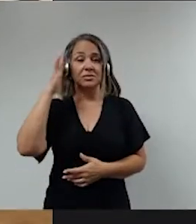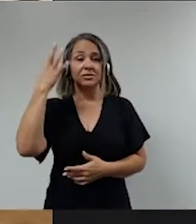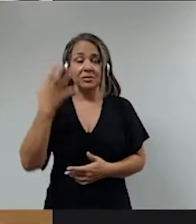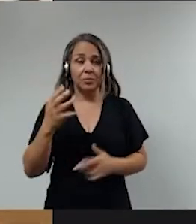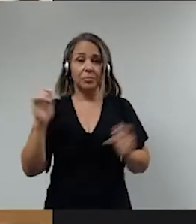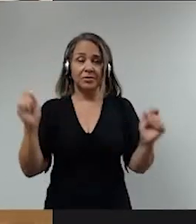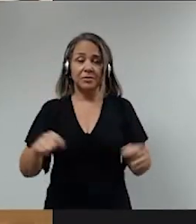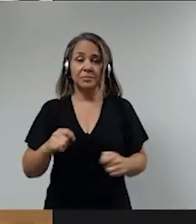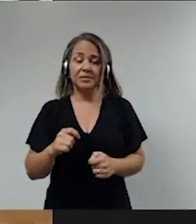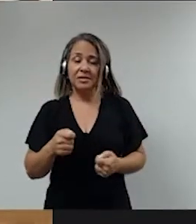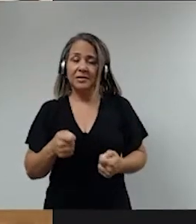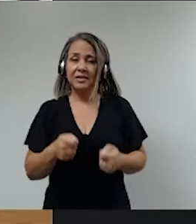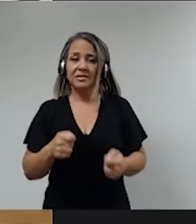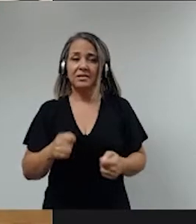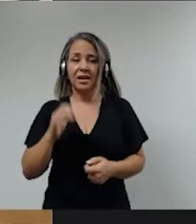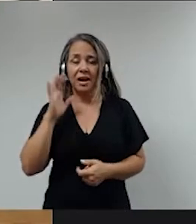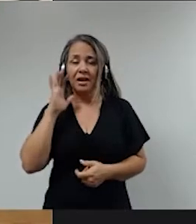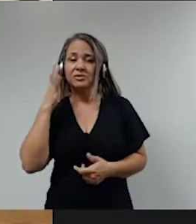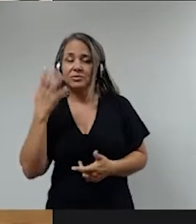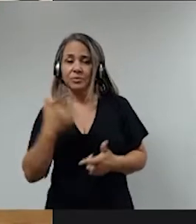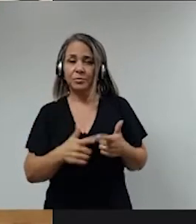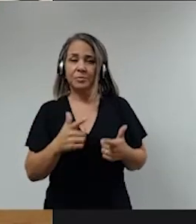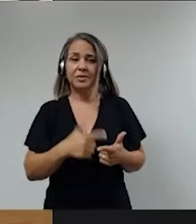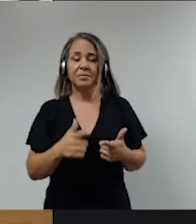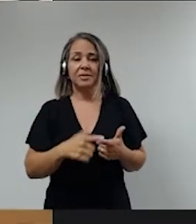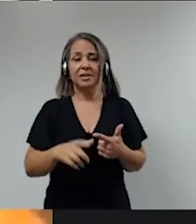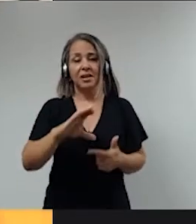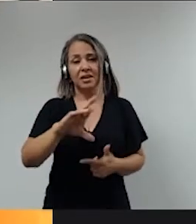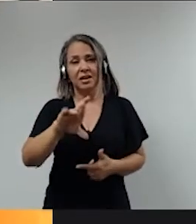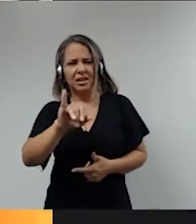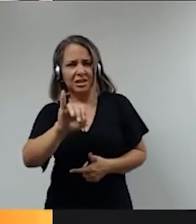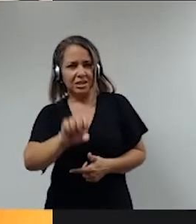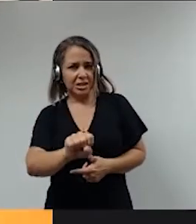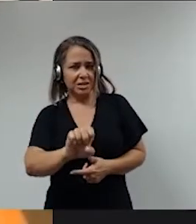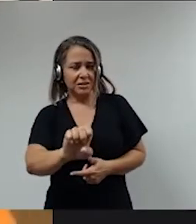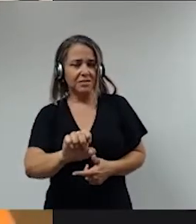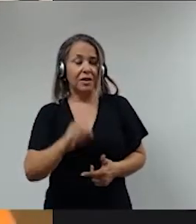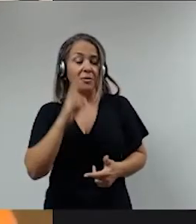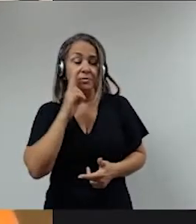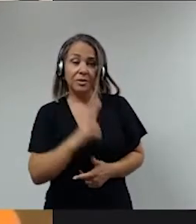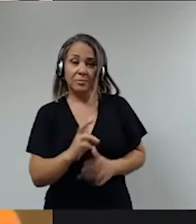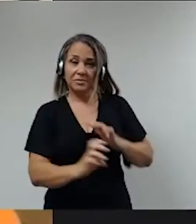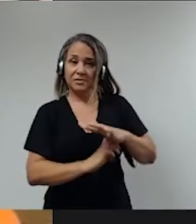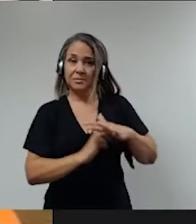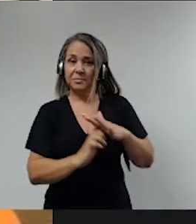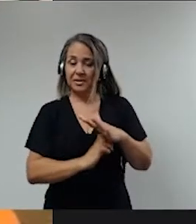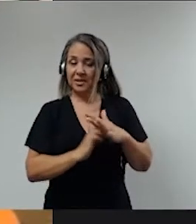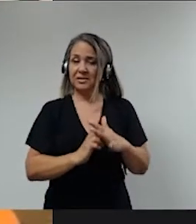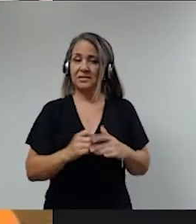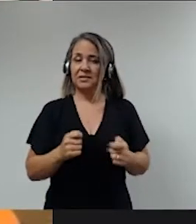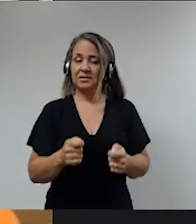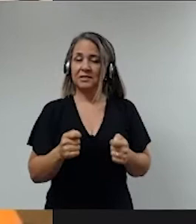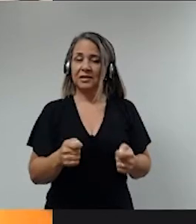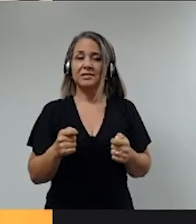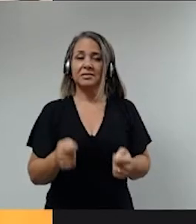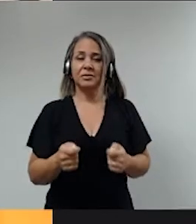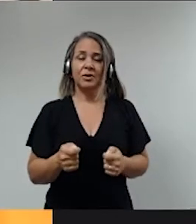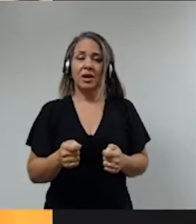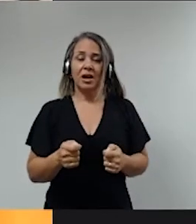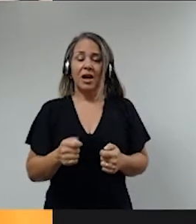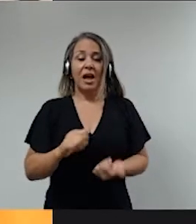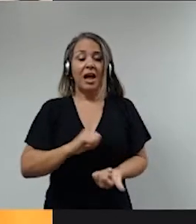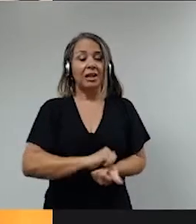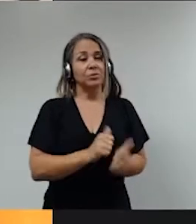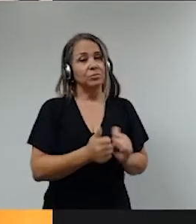arrumar solução para essa crise, a gente começa a perceber que empresas tentam aí, por sua vez, adotar